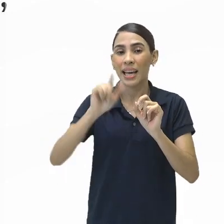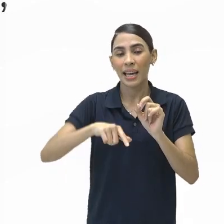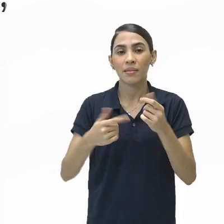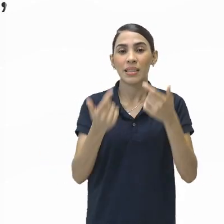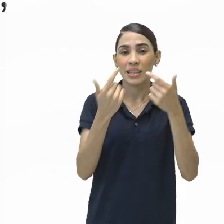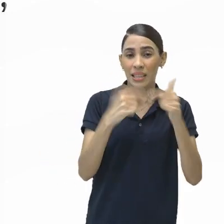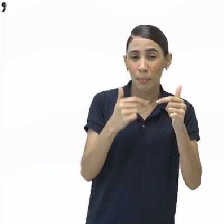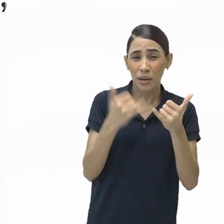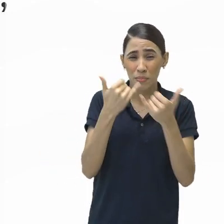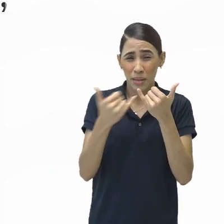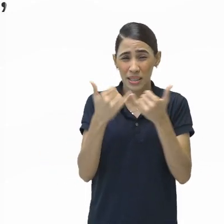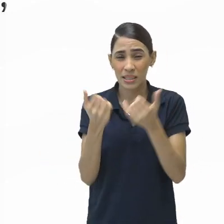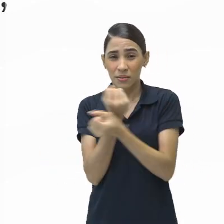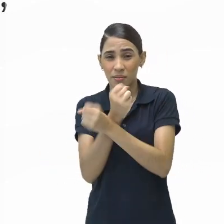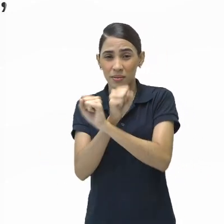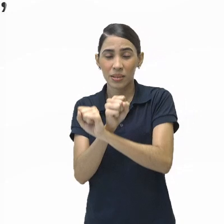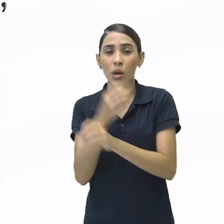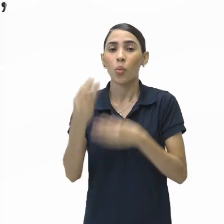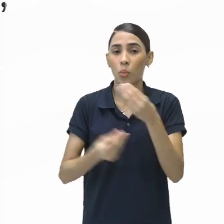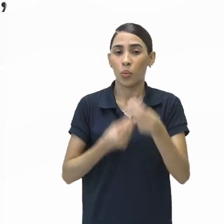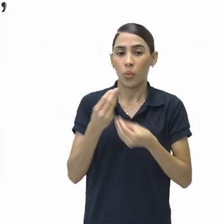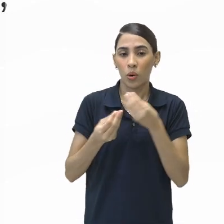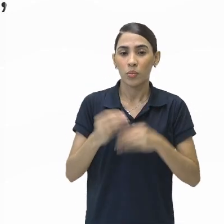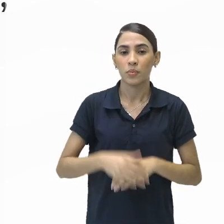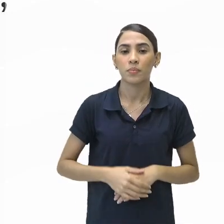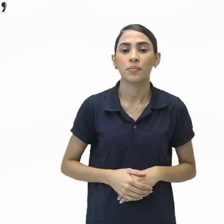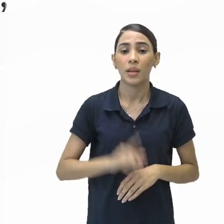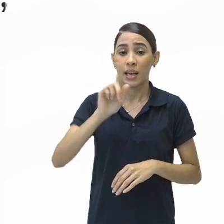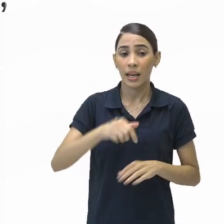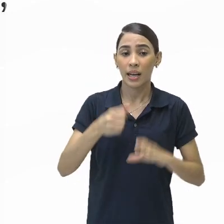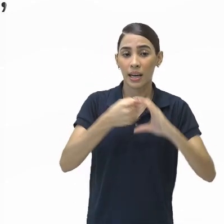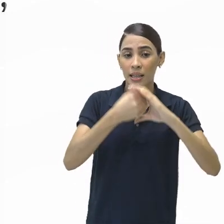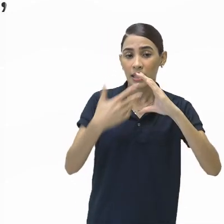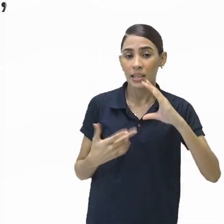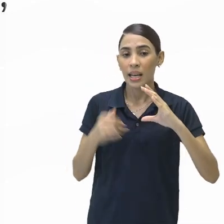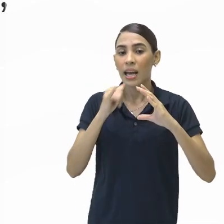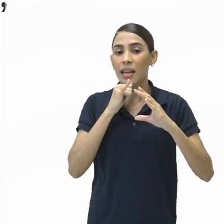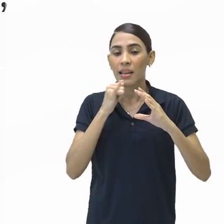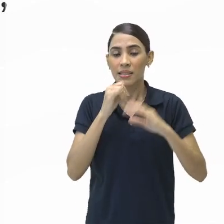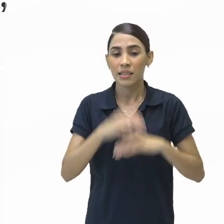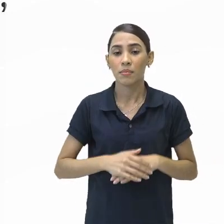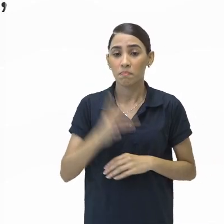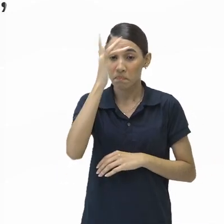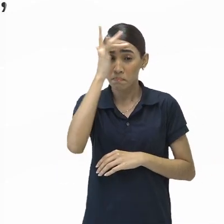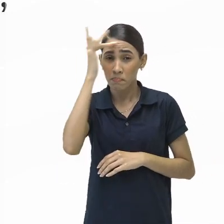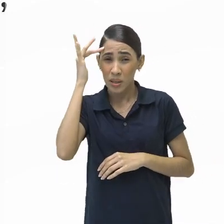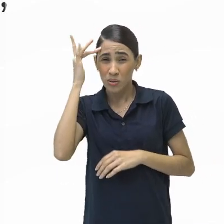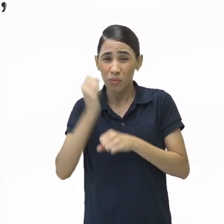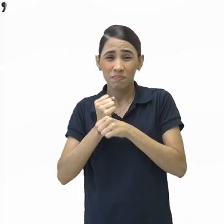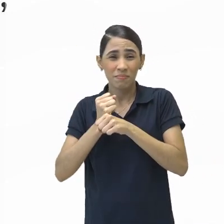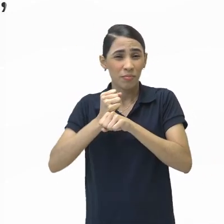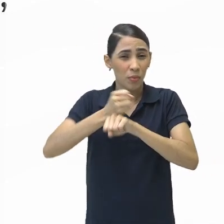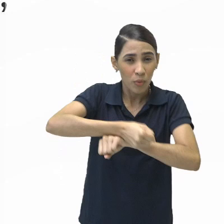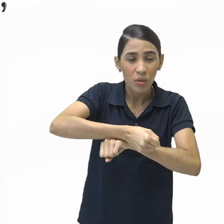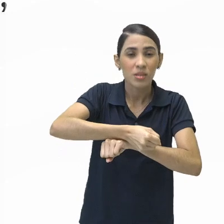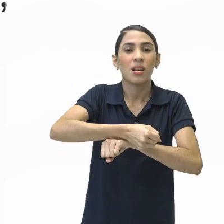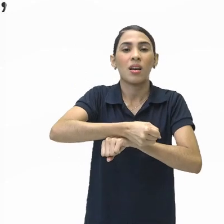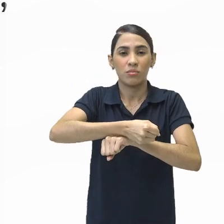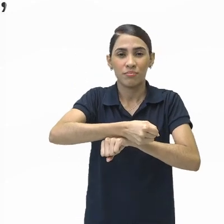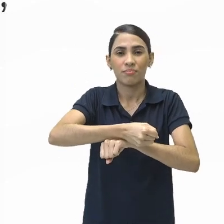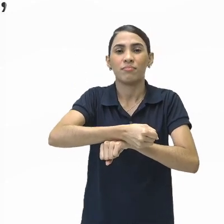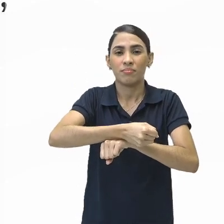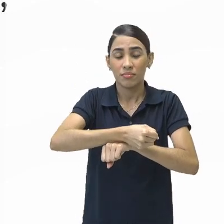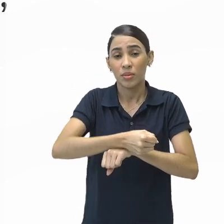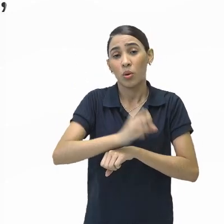análogo à escravidão dá-se como: é caracterizado pela submissão de alguém a trabalhos